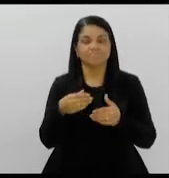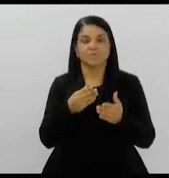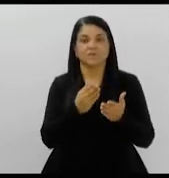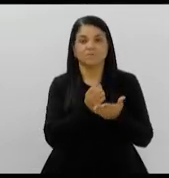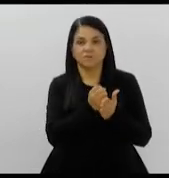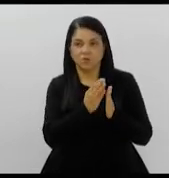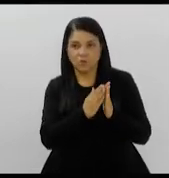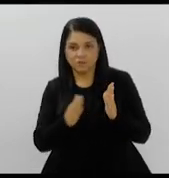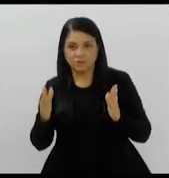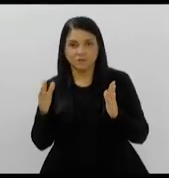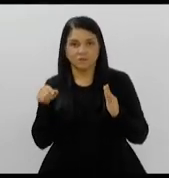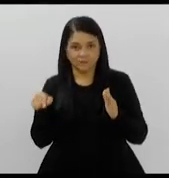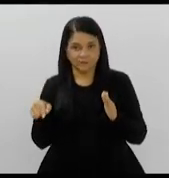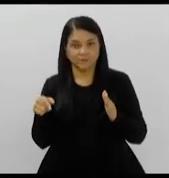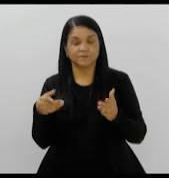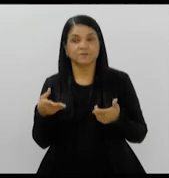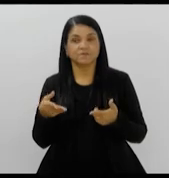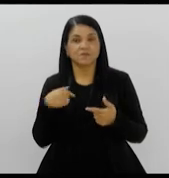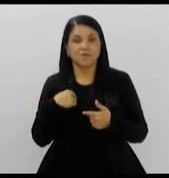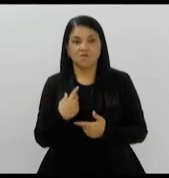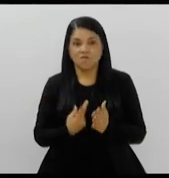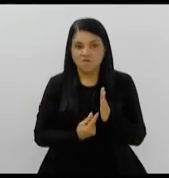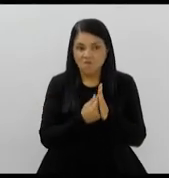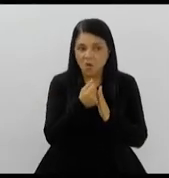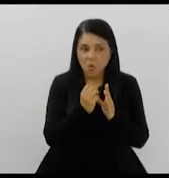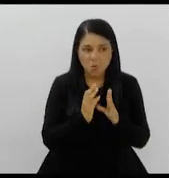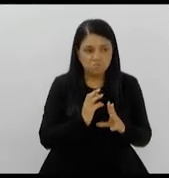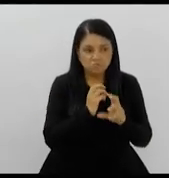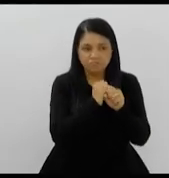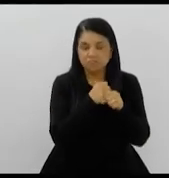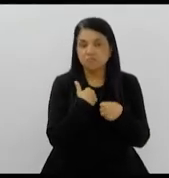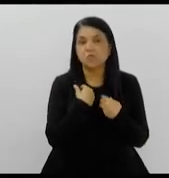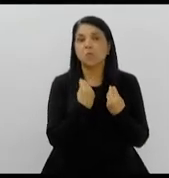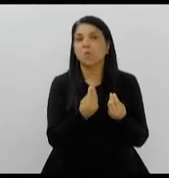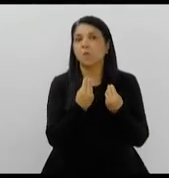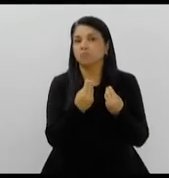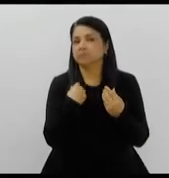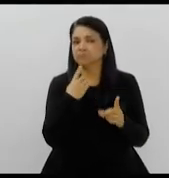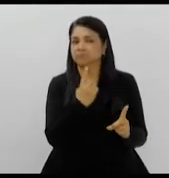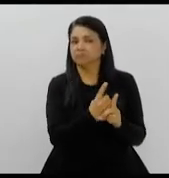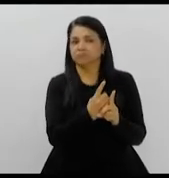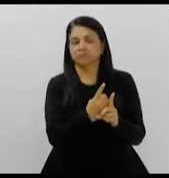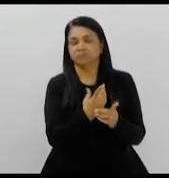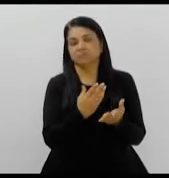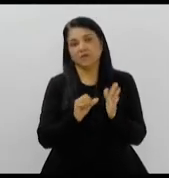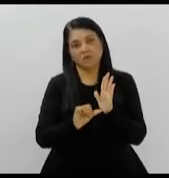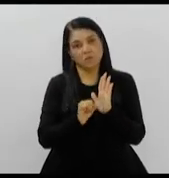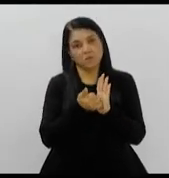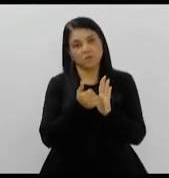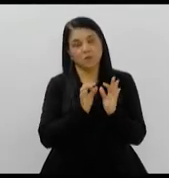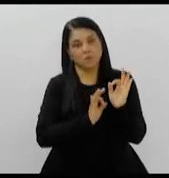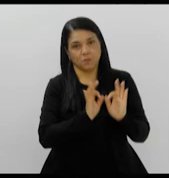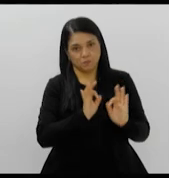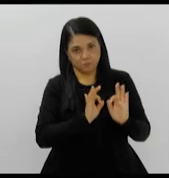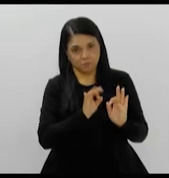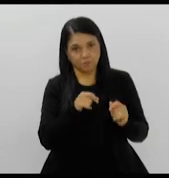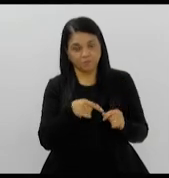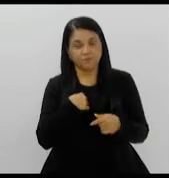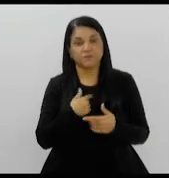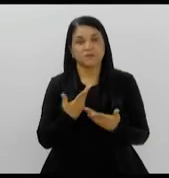que ninguém descobriu como é que foi estimado, mas estava no primeiro regime. No entanto,